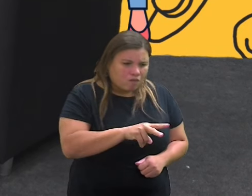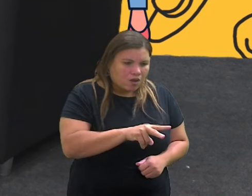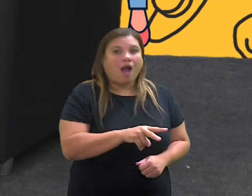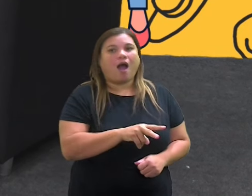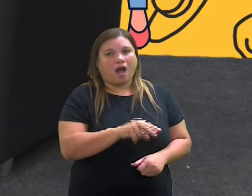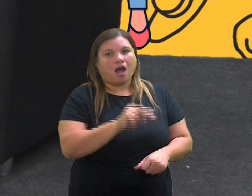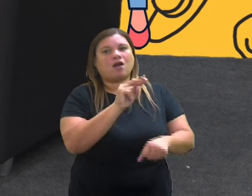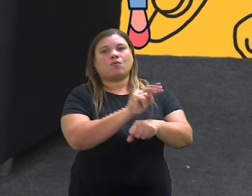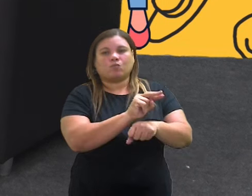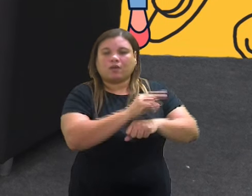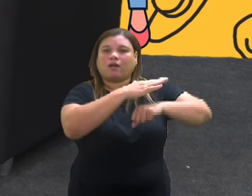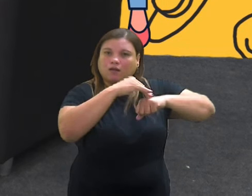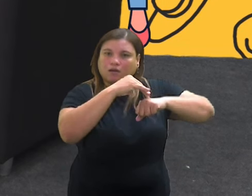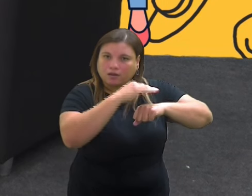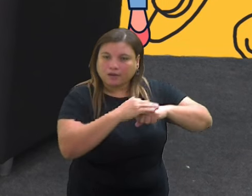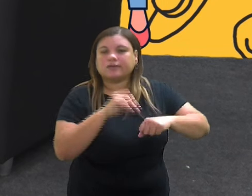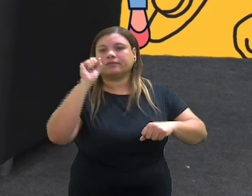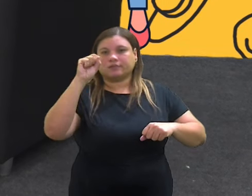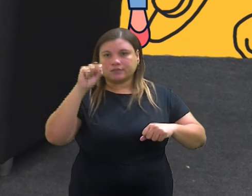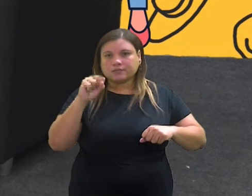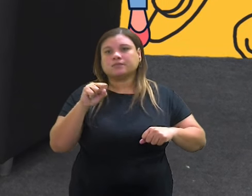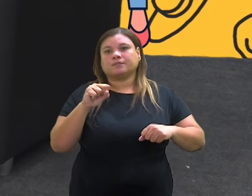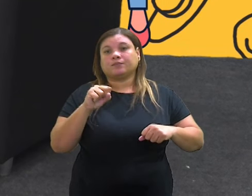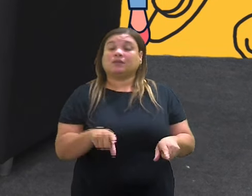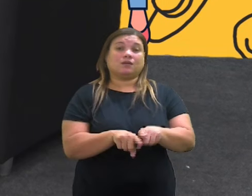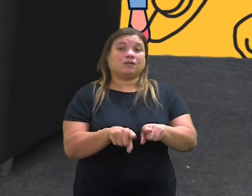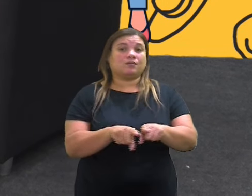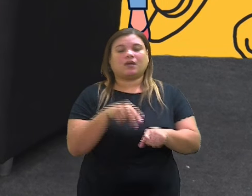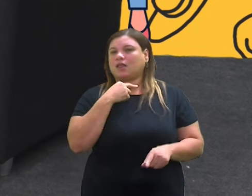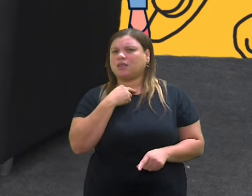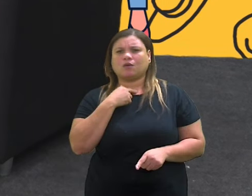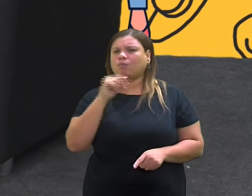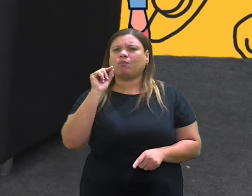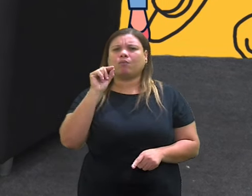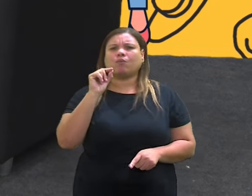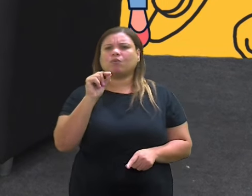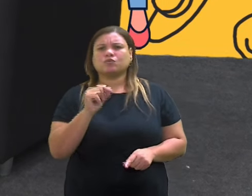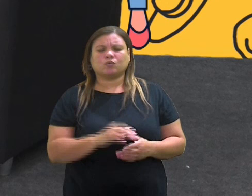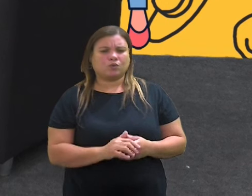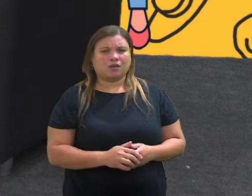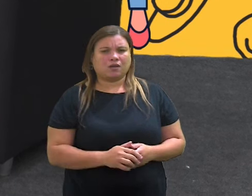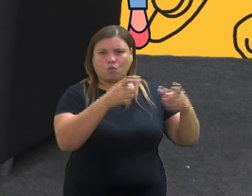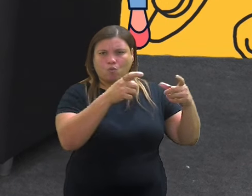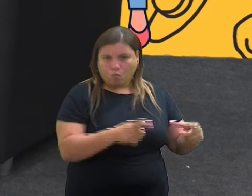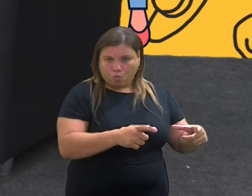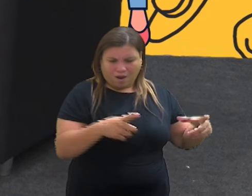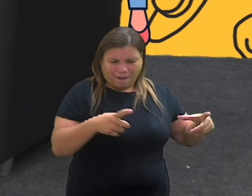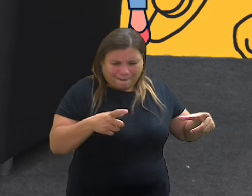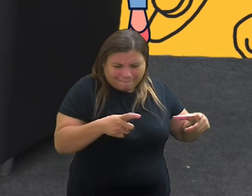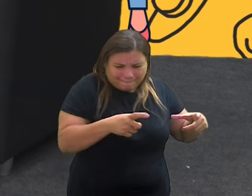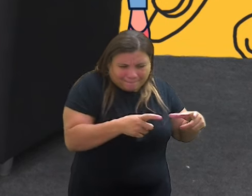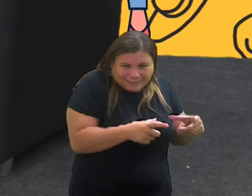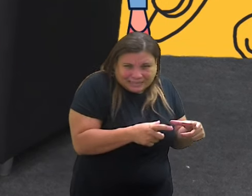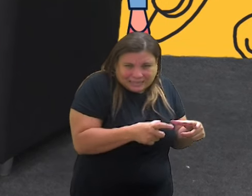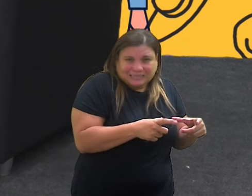dar um atendimento, é não deixar esse animal preso em local muito pequeno, em local insalubre, ou seja, muito sujo, muito